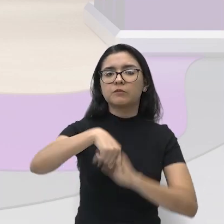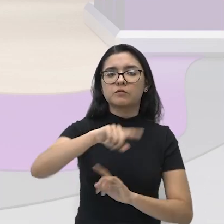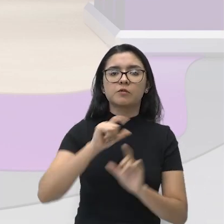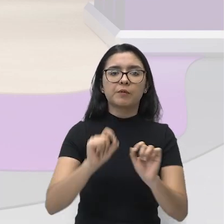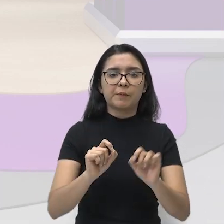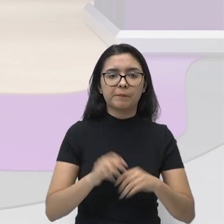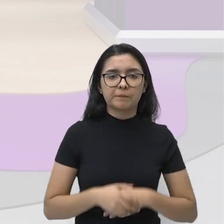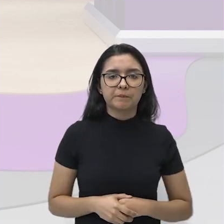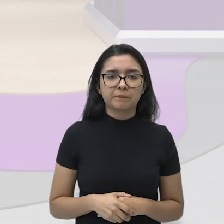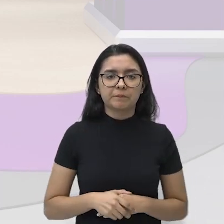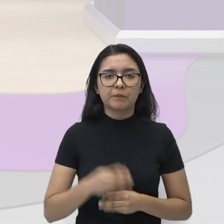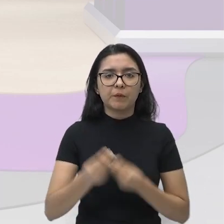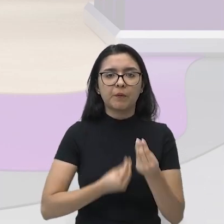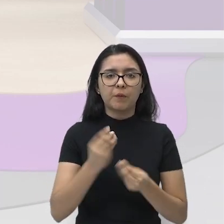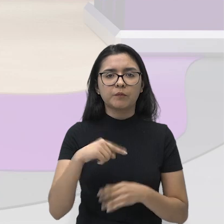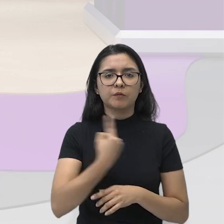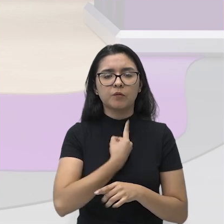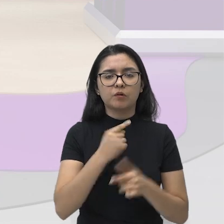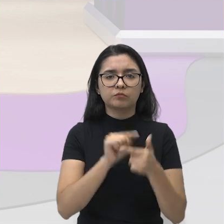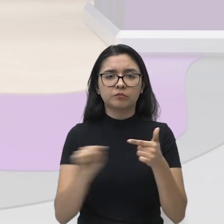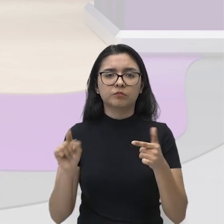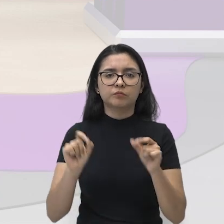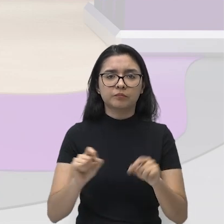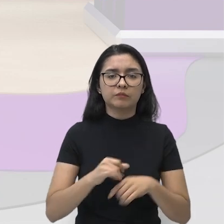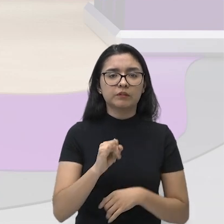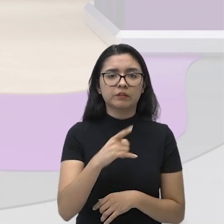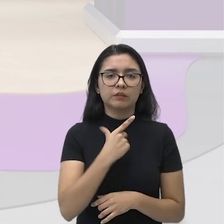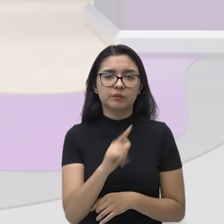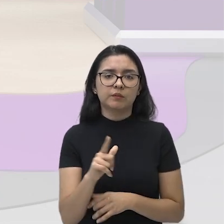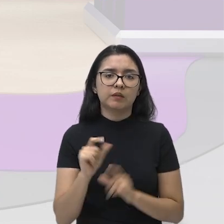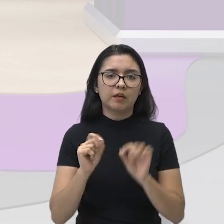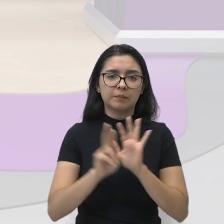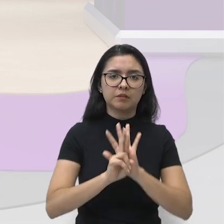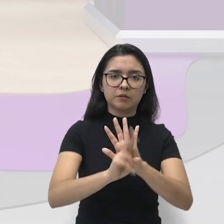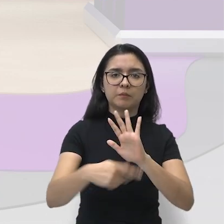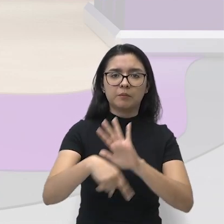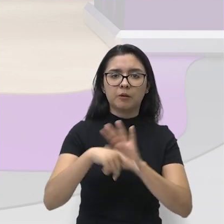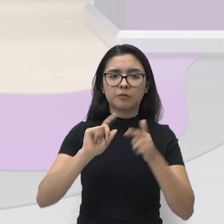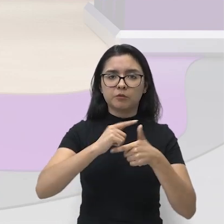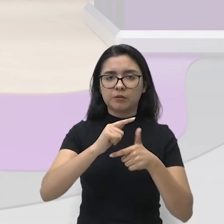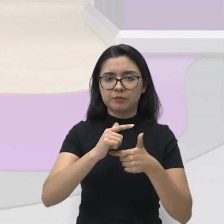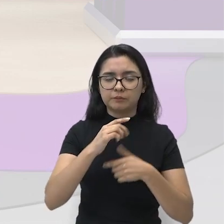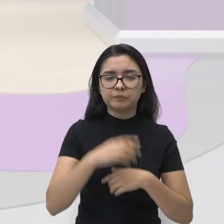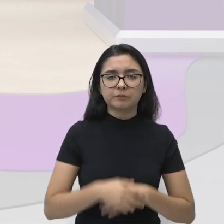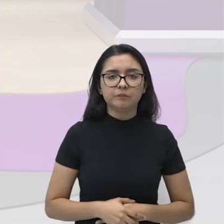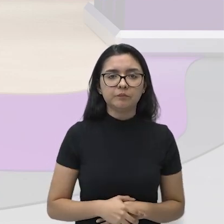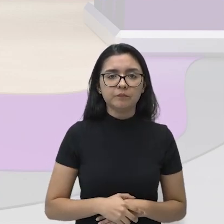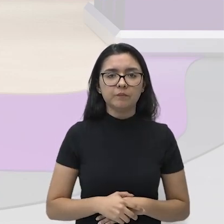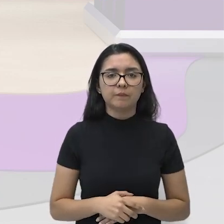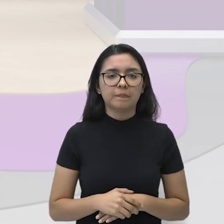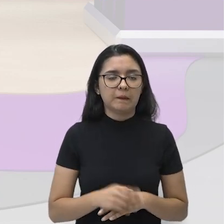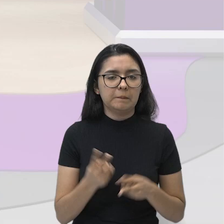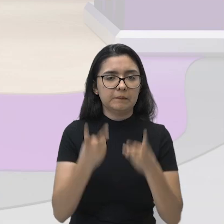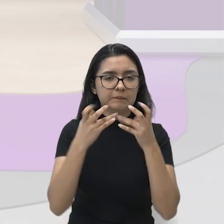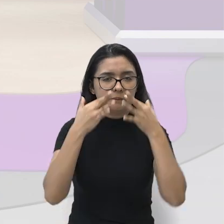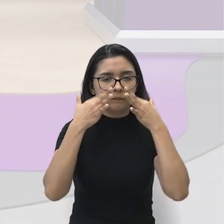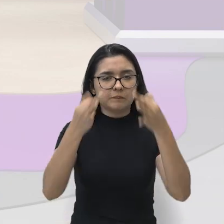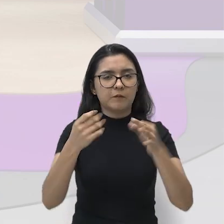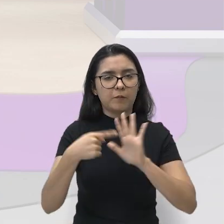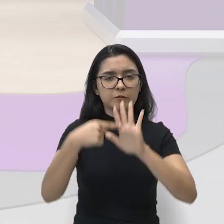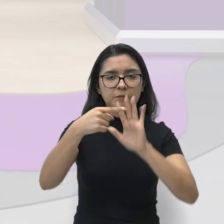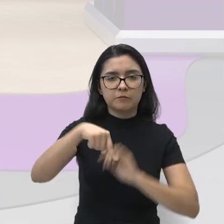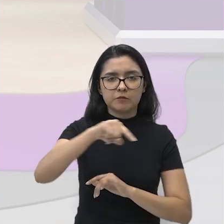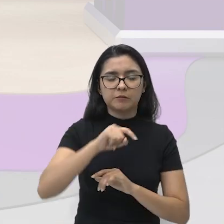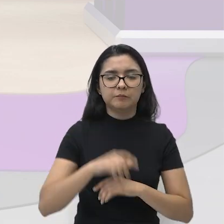você agora como que nós vamos dividir se não tivermos a representação geométrica. Então, olha, presta atenção, vem comigo que eu vou te